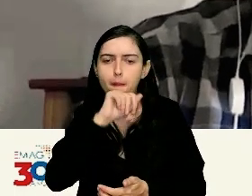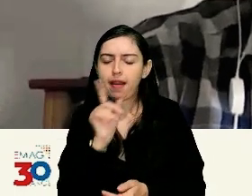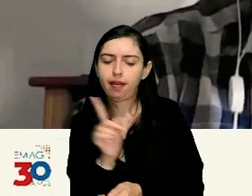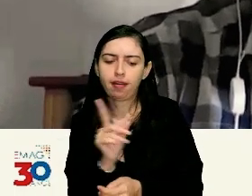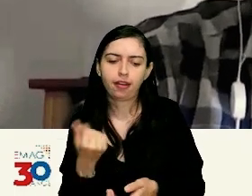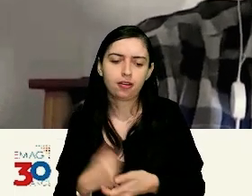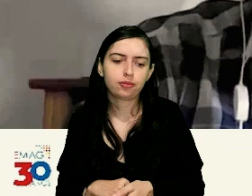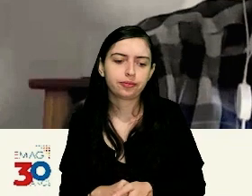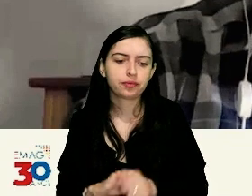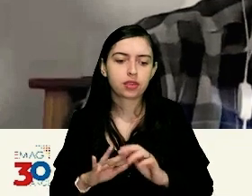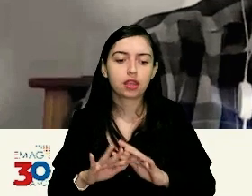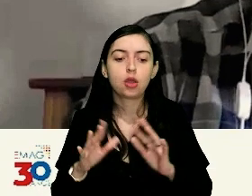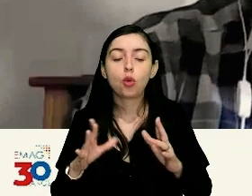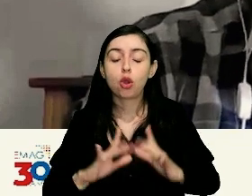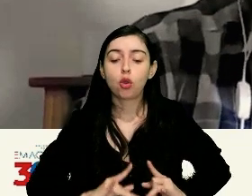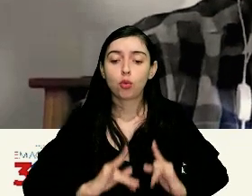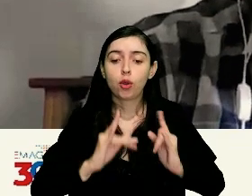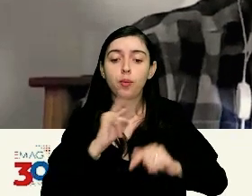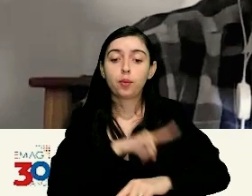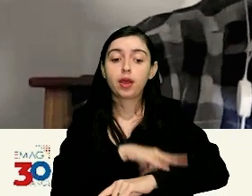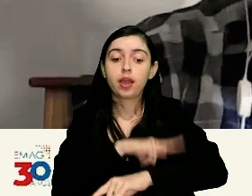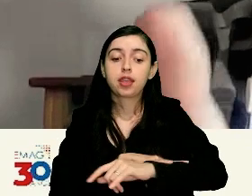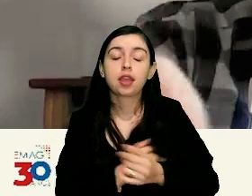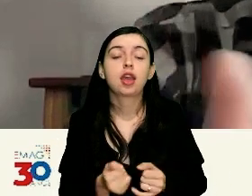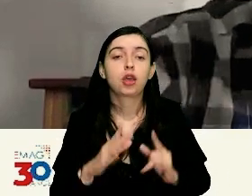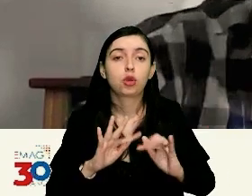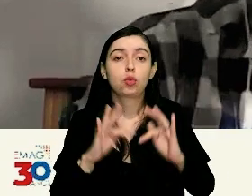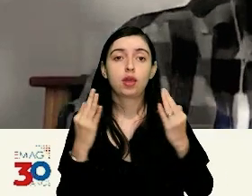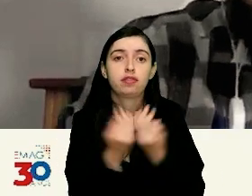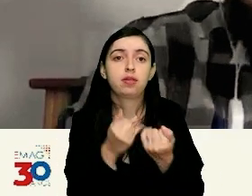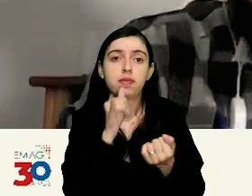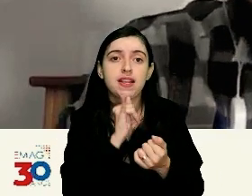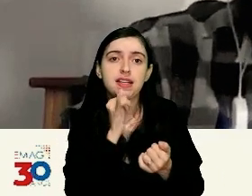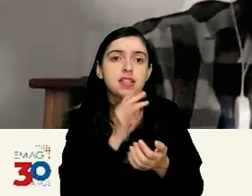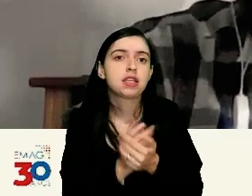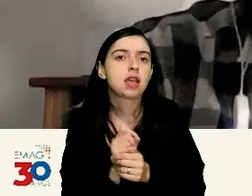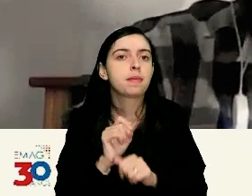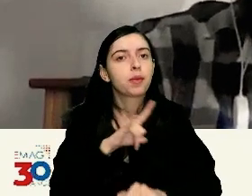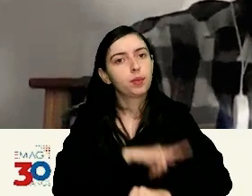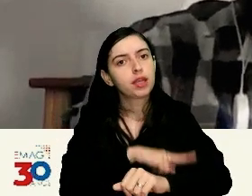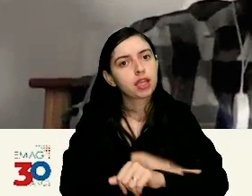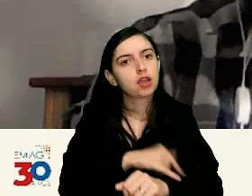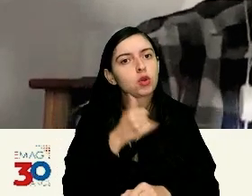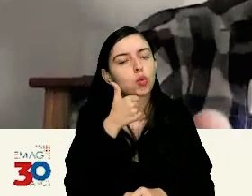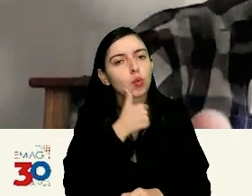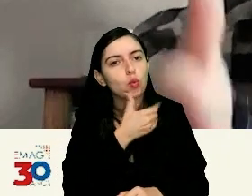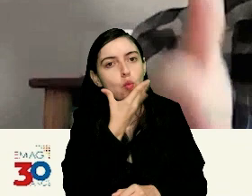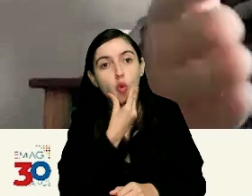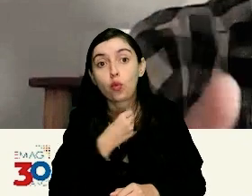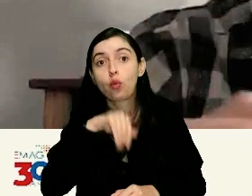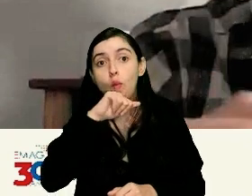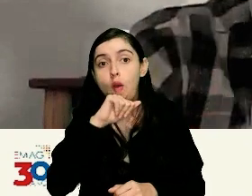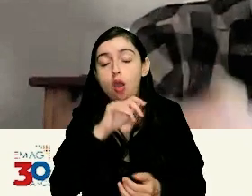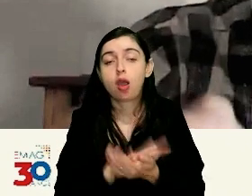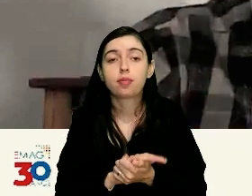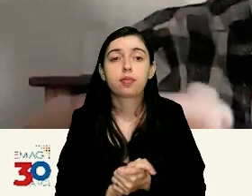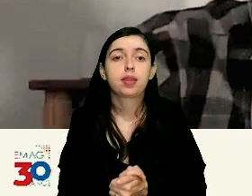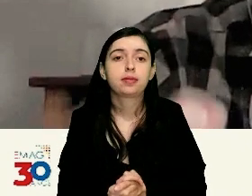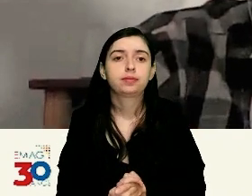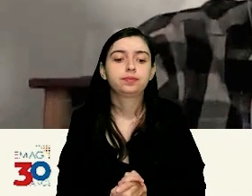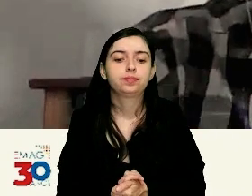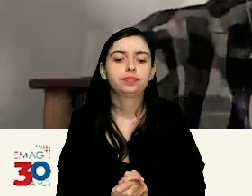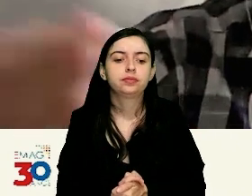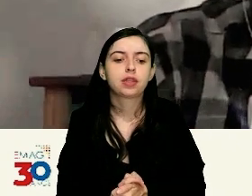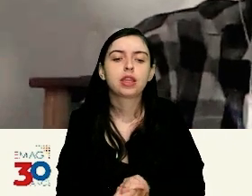exemplo, em espaços públicos, é um Estado, por exemplo, que proíbe o Thiago sair com a filha dele sozinha. Porque se o Thiago sair agora com a filha dele,